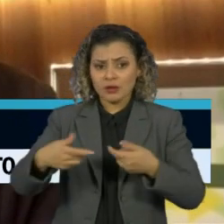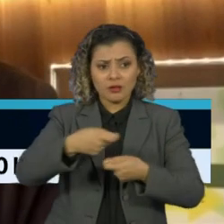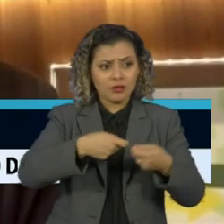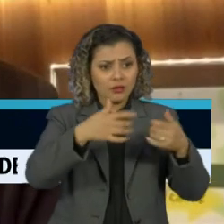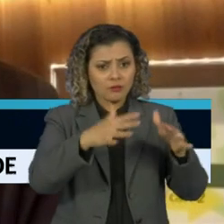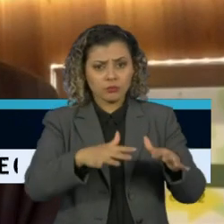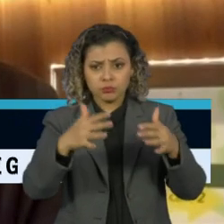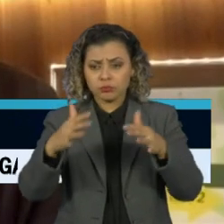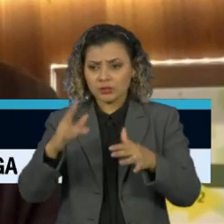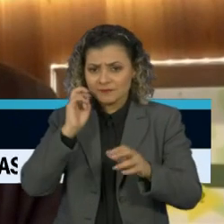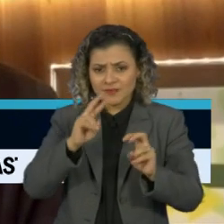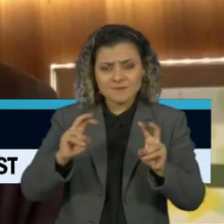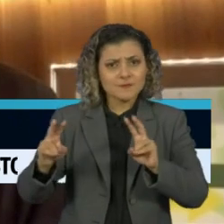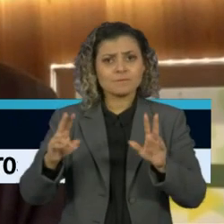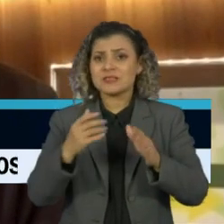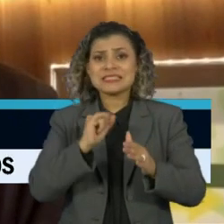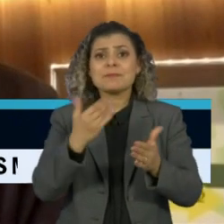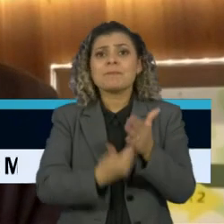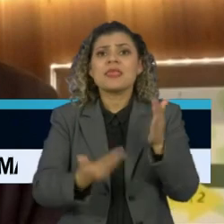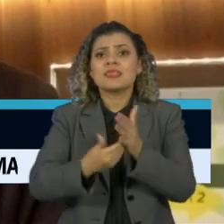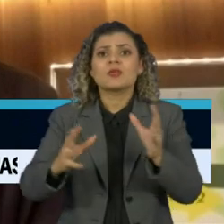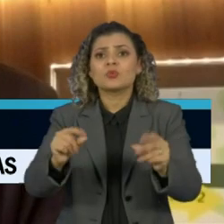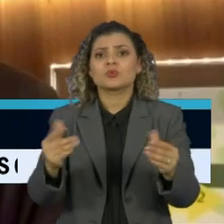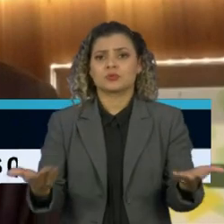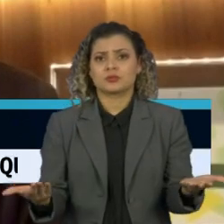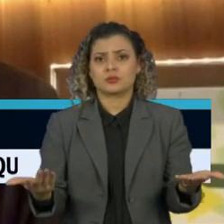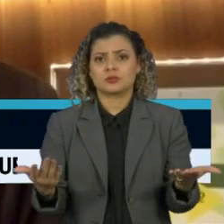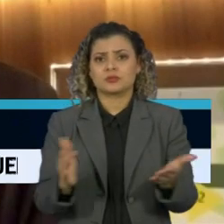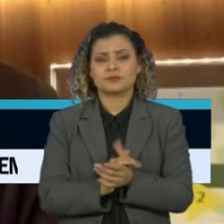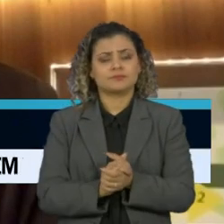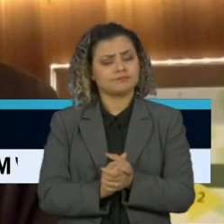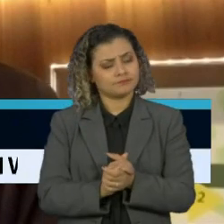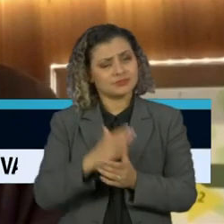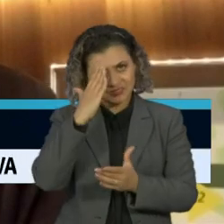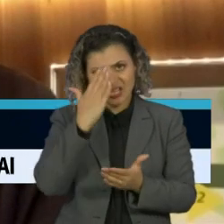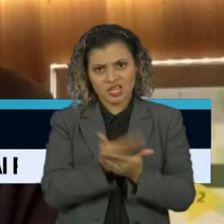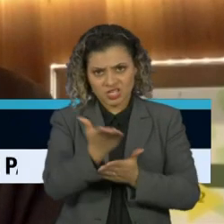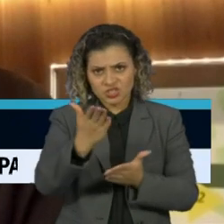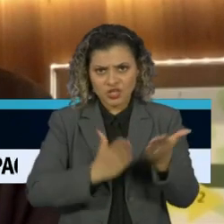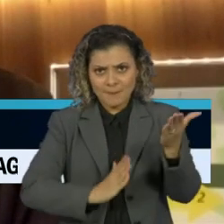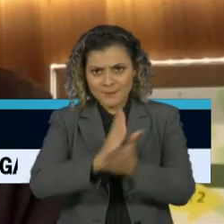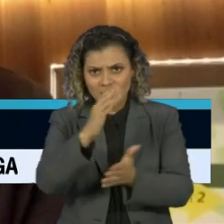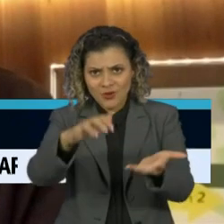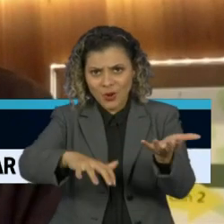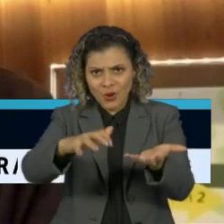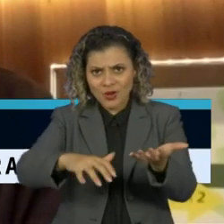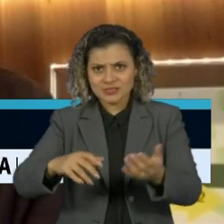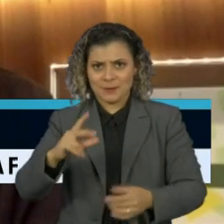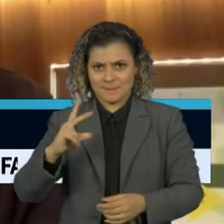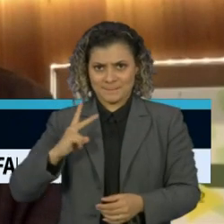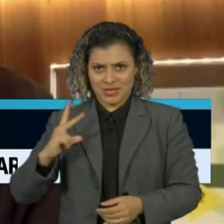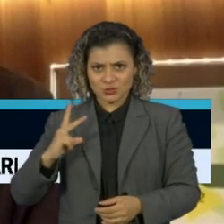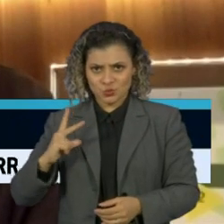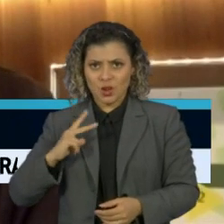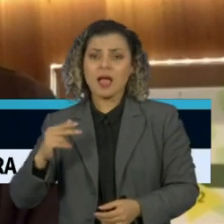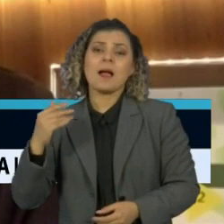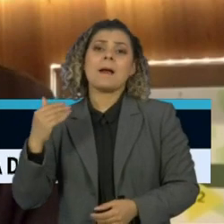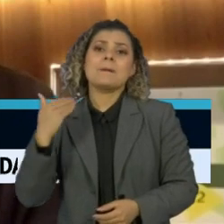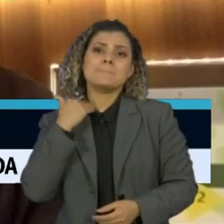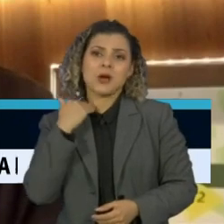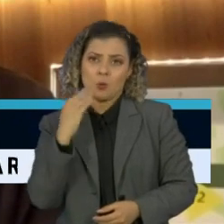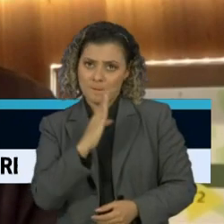financeiras se vendêssemos todas. Você acredita que passa no Congresso a privatização da Petrobras e Banco do Brasil?